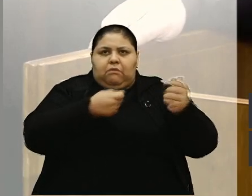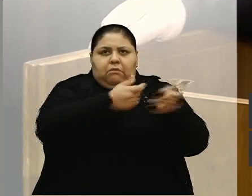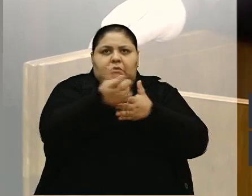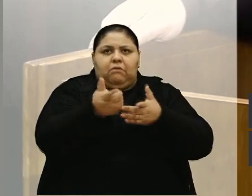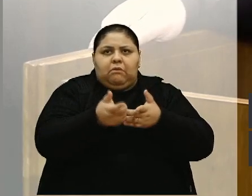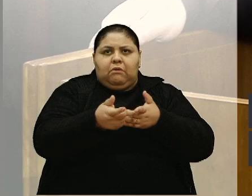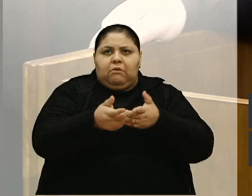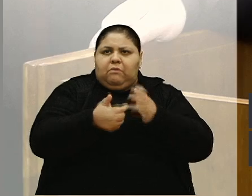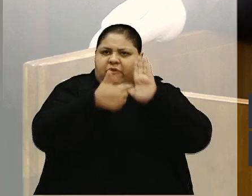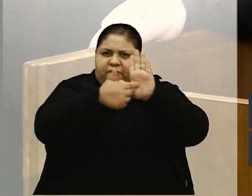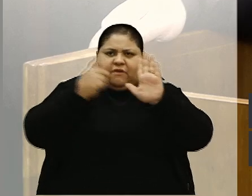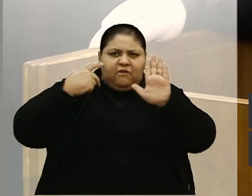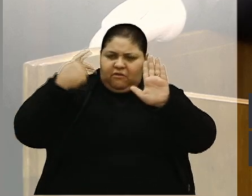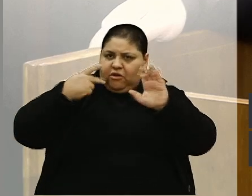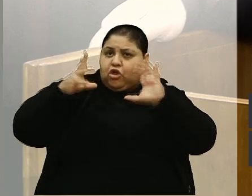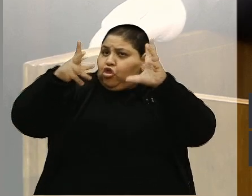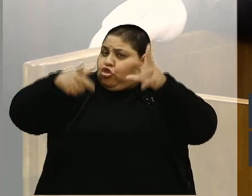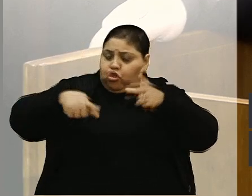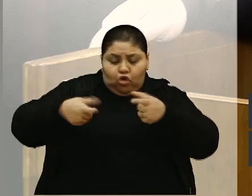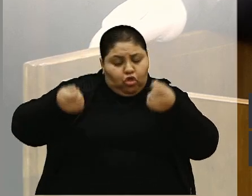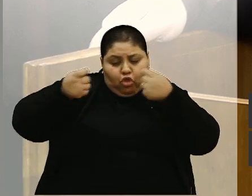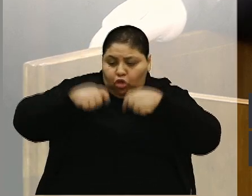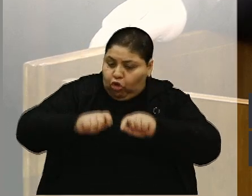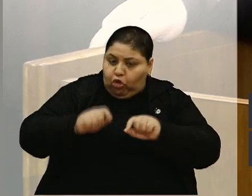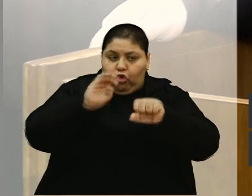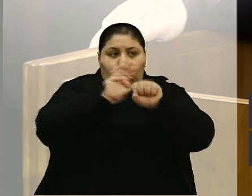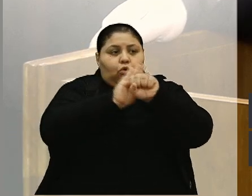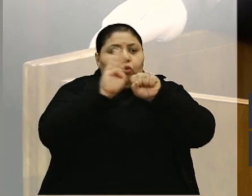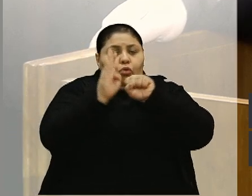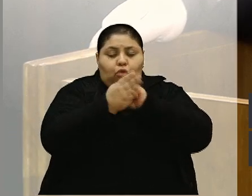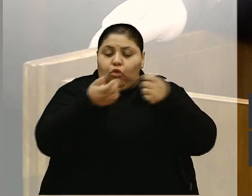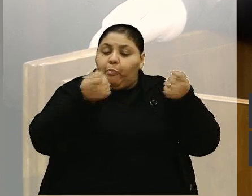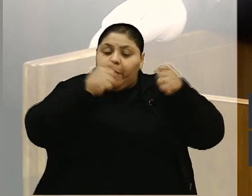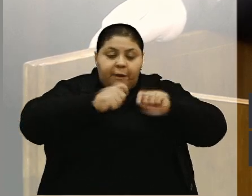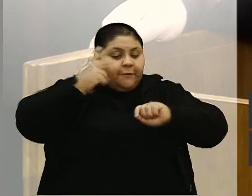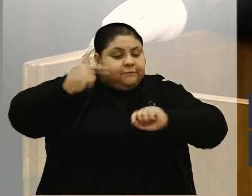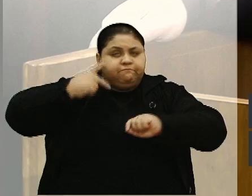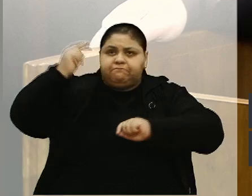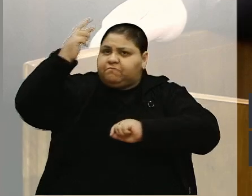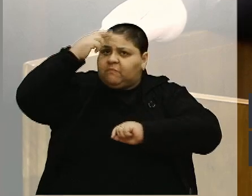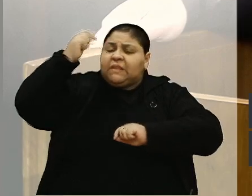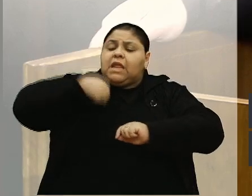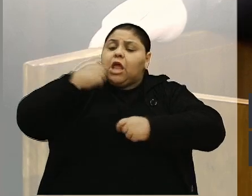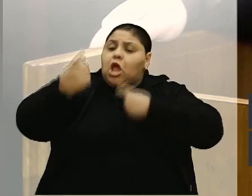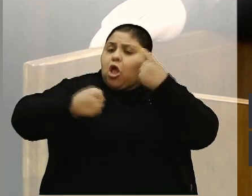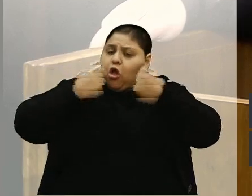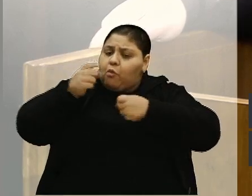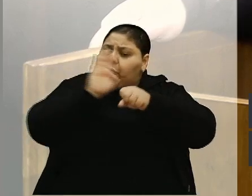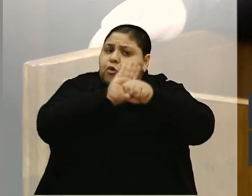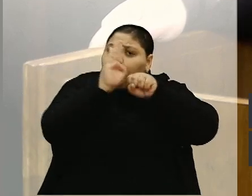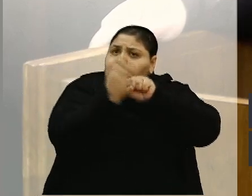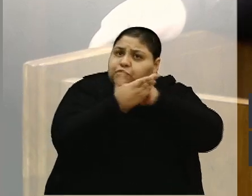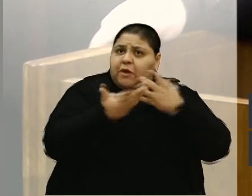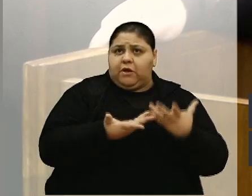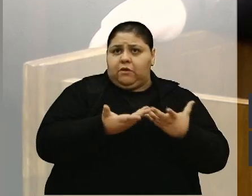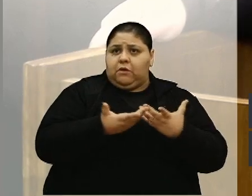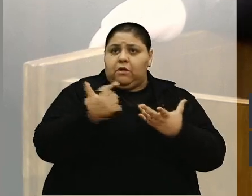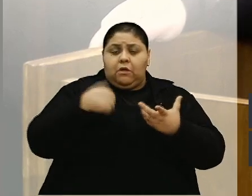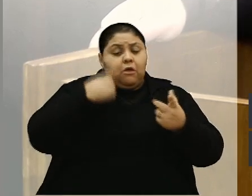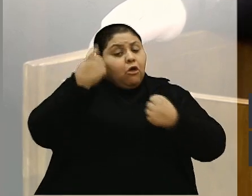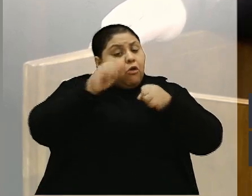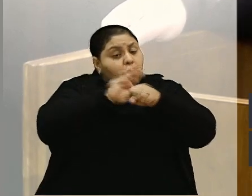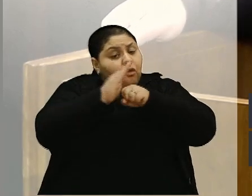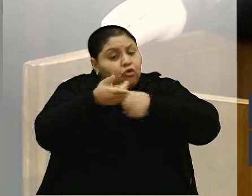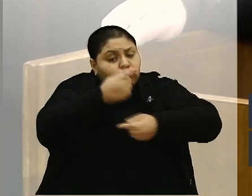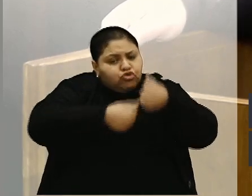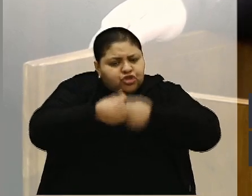politicagem. Todo mundo precisa, os bairros precisam, vereador Rafael. E eu me preocupo com os bairros. Eu me preocupo com o dinheiro público.